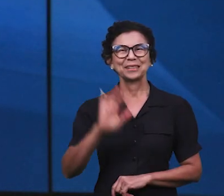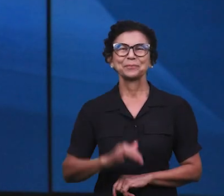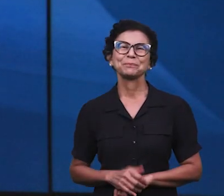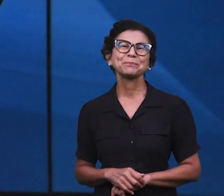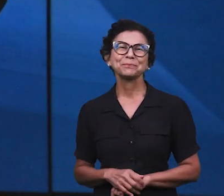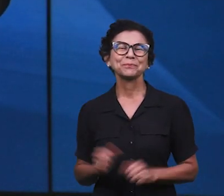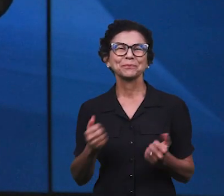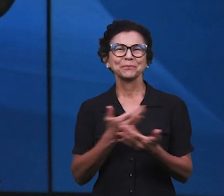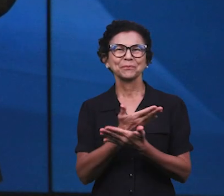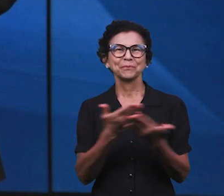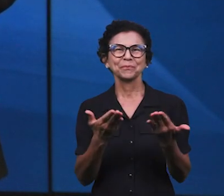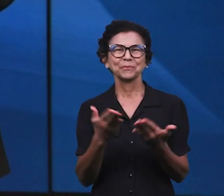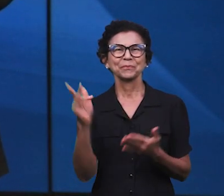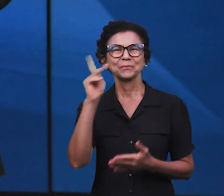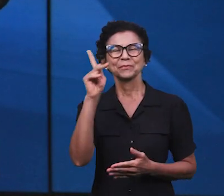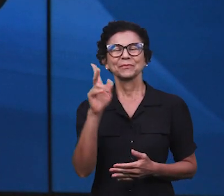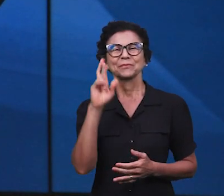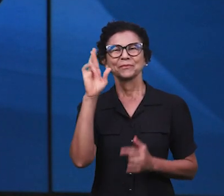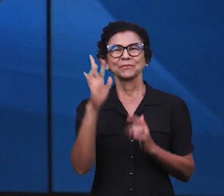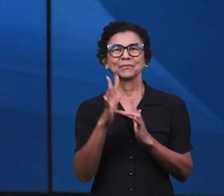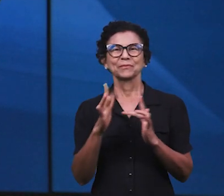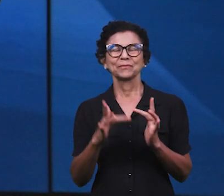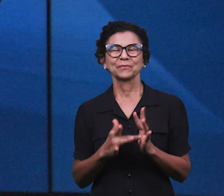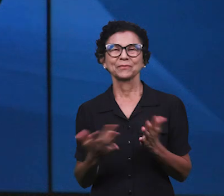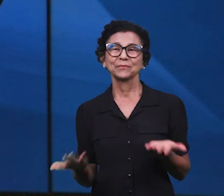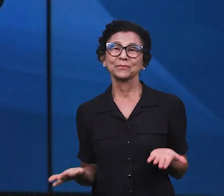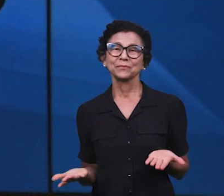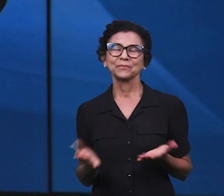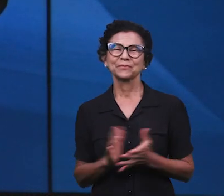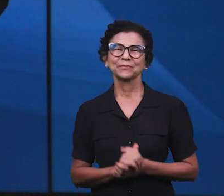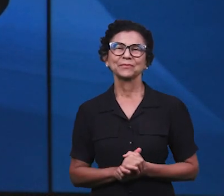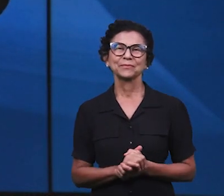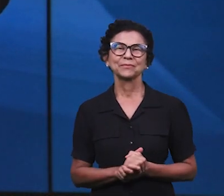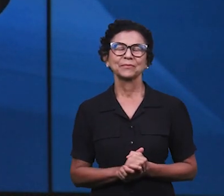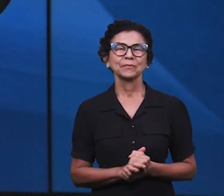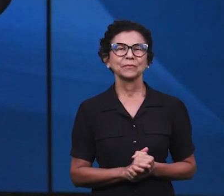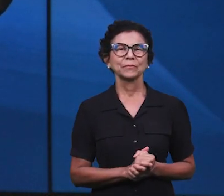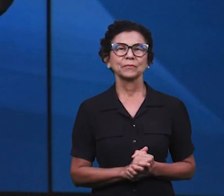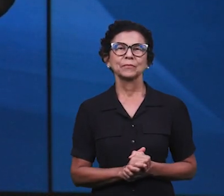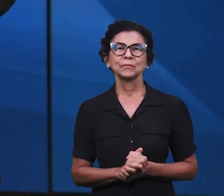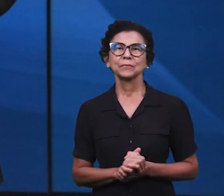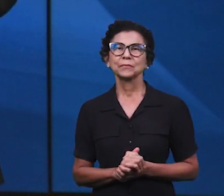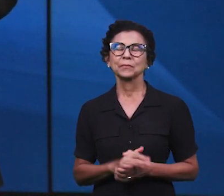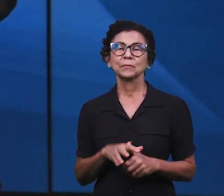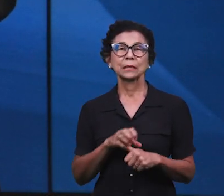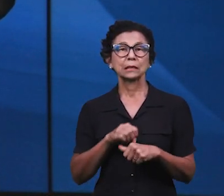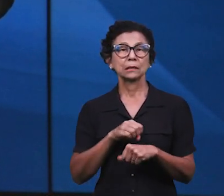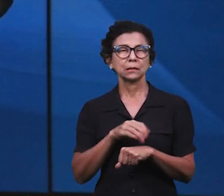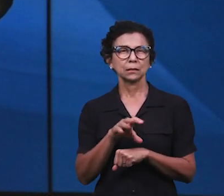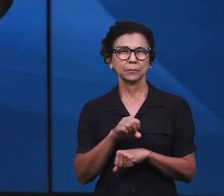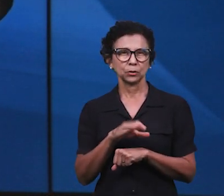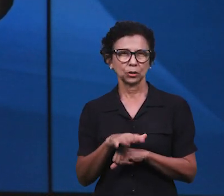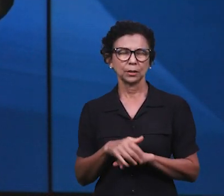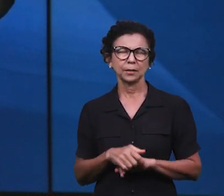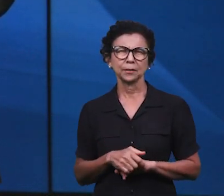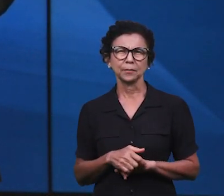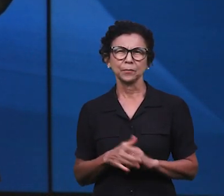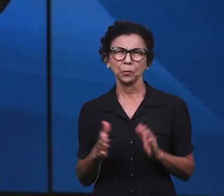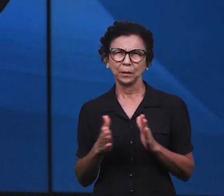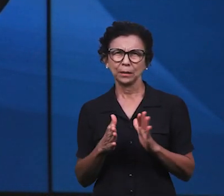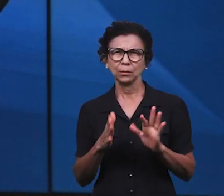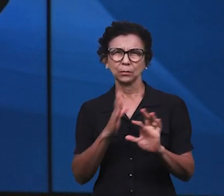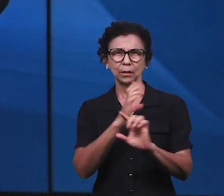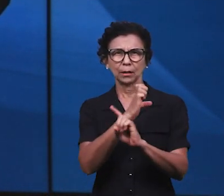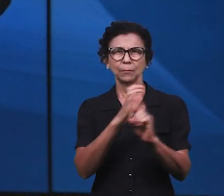Olá, eu quero cumprimentar a todos com a paz do Senhor Jesus. Estamos aqui mais uma vez para nós transmitirmos aquela parte da Escola Bíblica